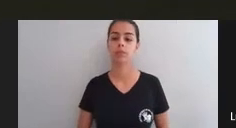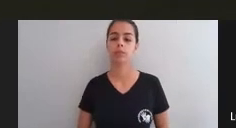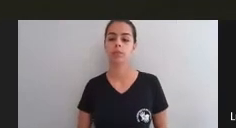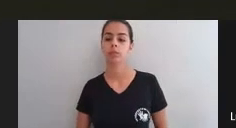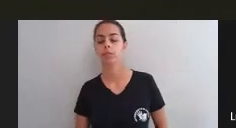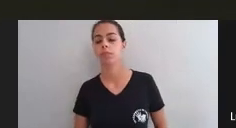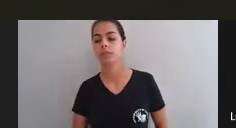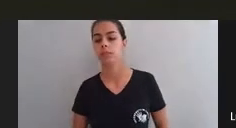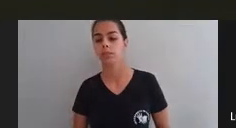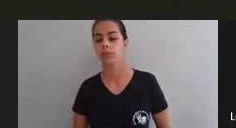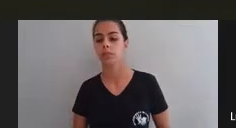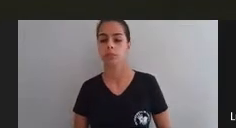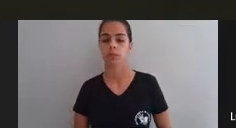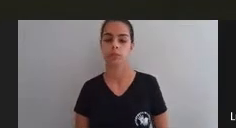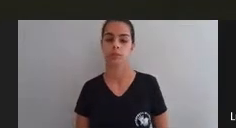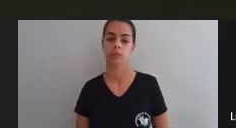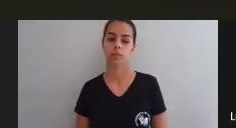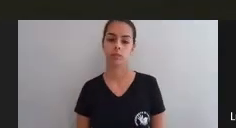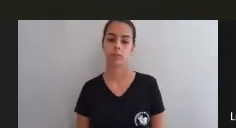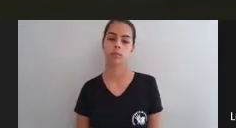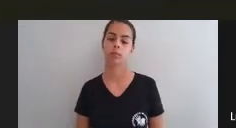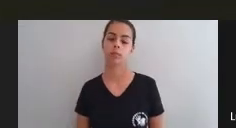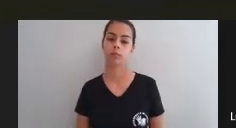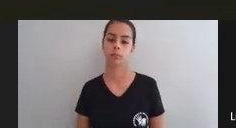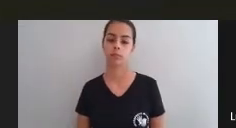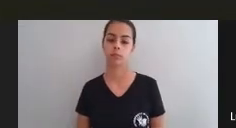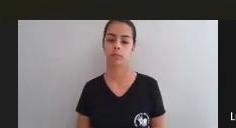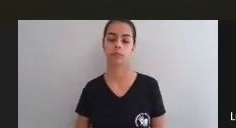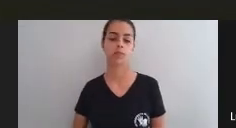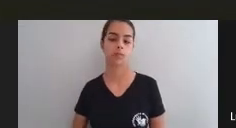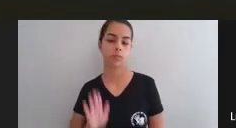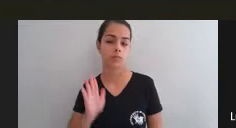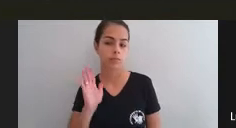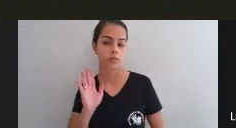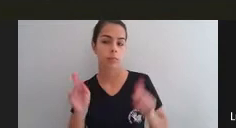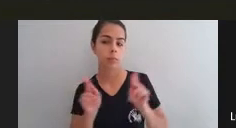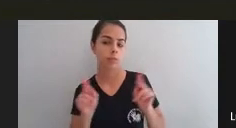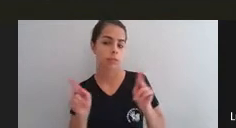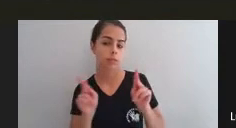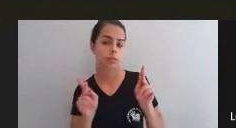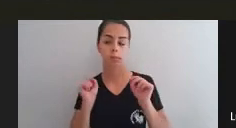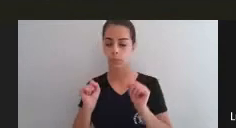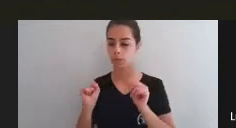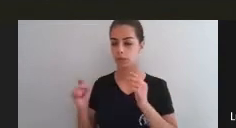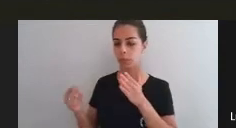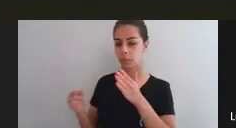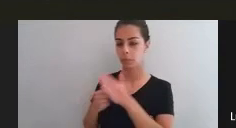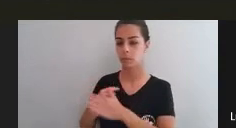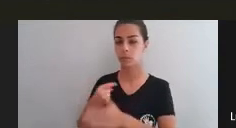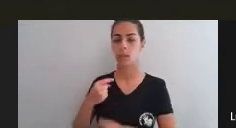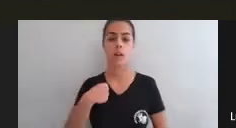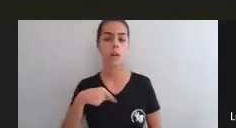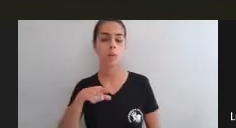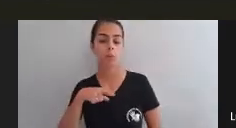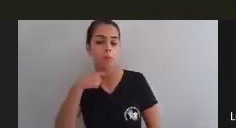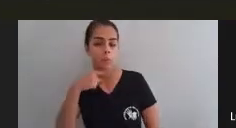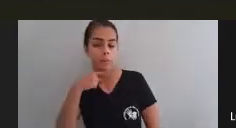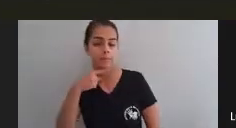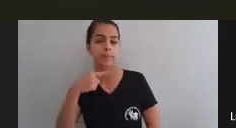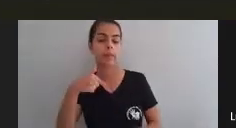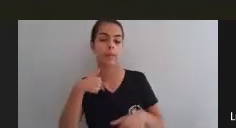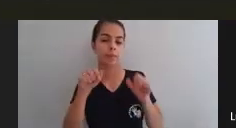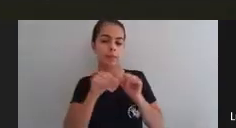coisa? Professor, Pode perguntar. Eu tenho uma dúvida. Eu fui